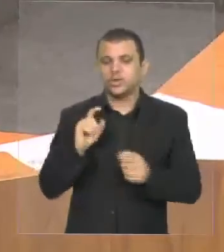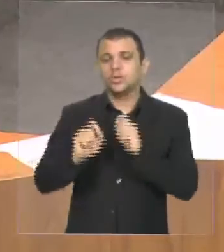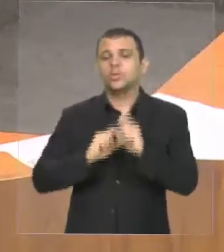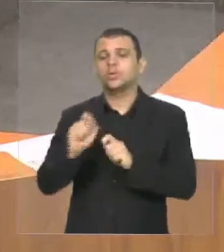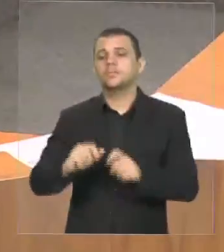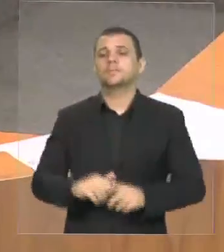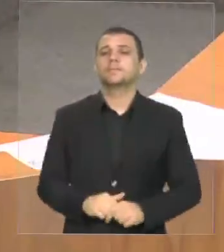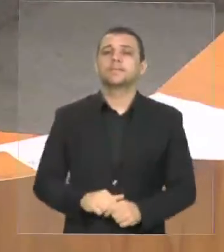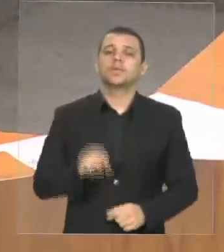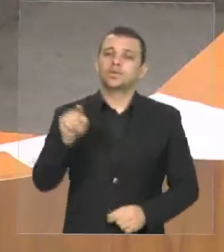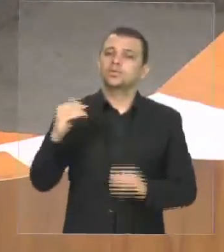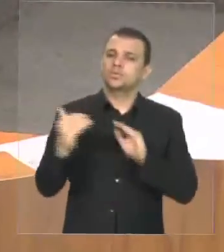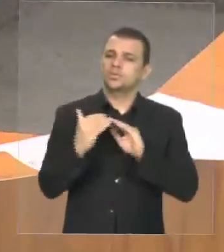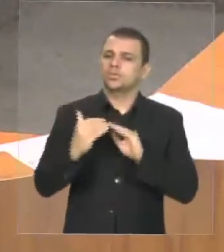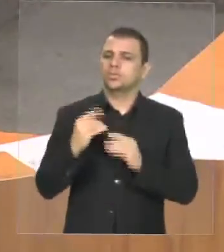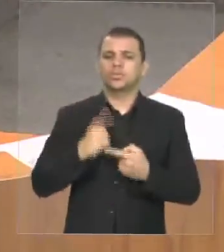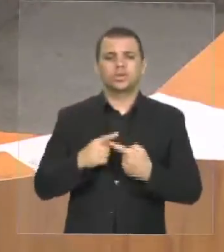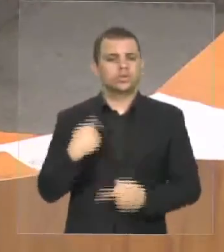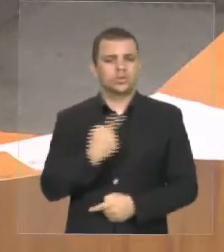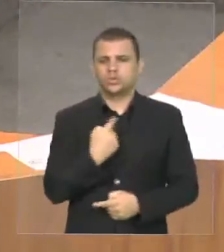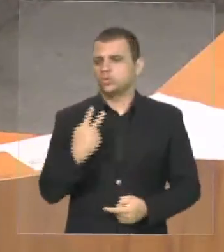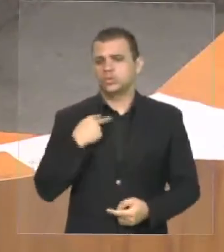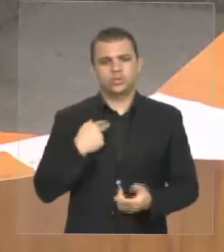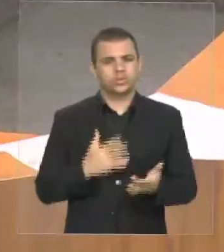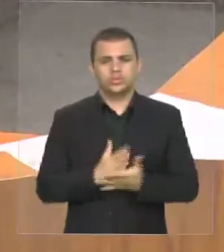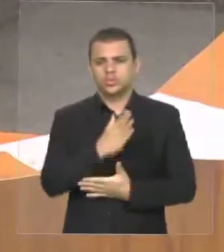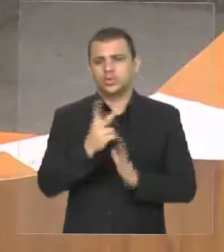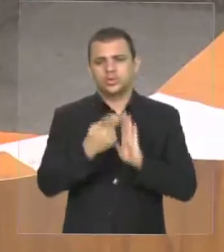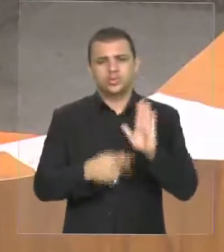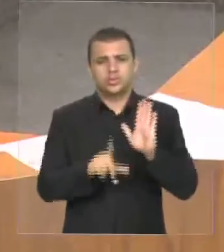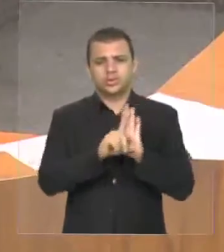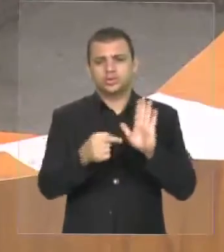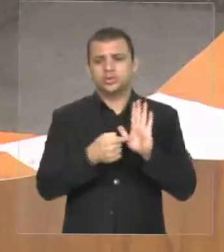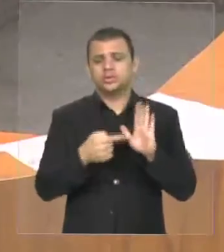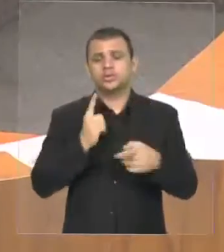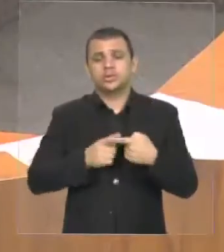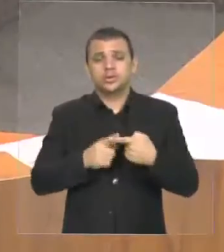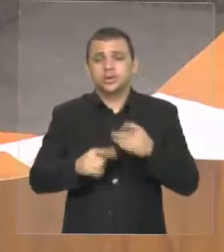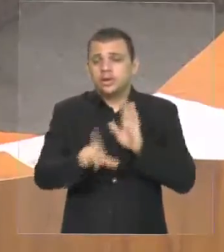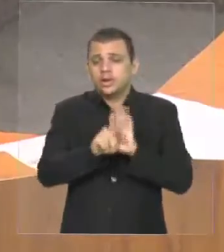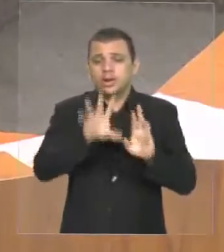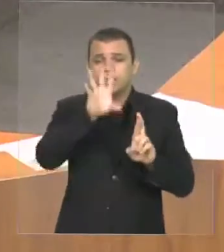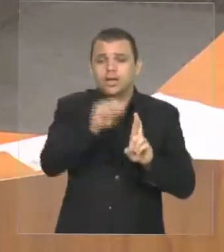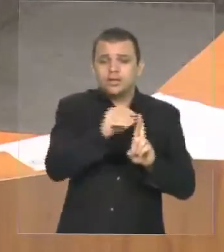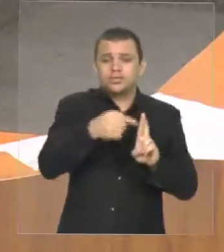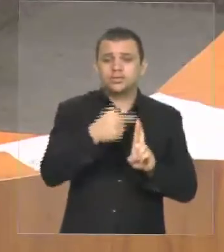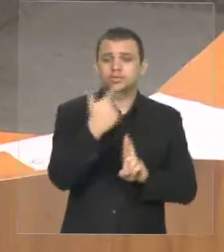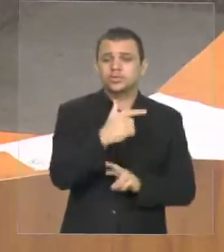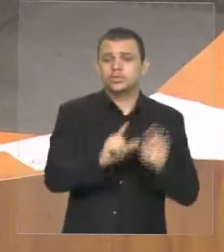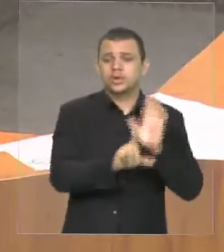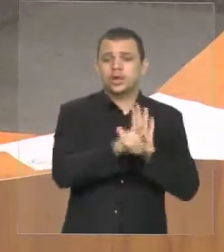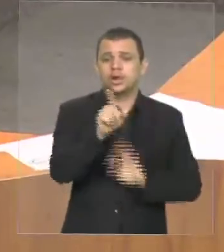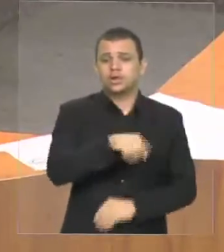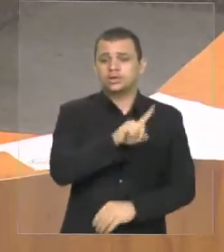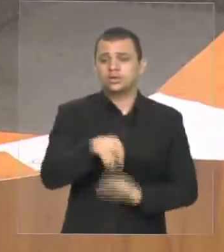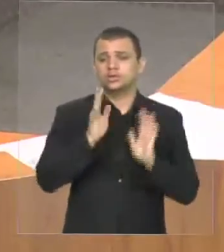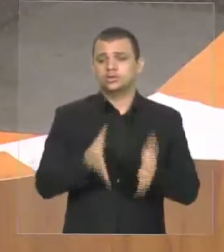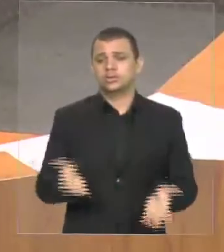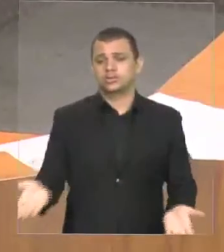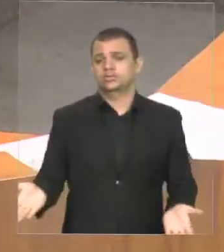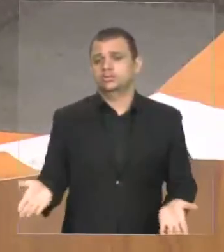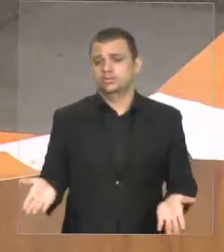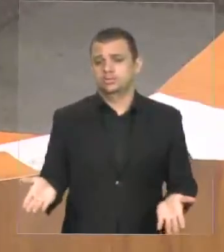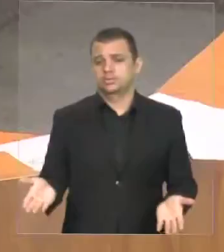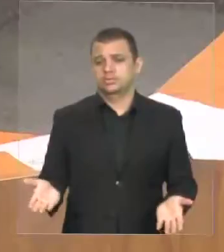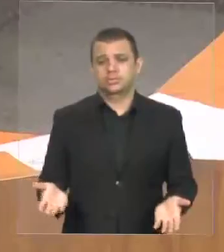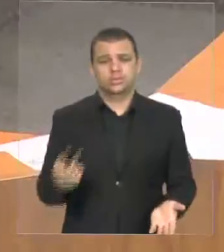Vossa Excelência há de convir comigo que nós não podemos aprovar um projeto de lei fazendo referências a dispositivos que não existem. Não tem a